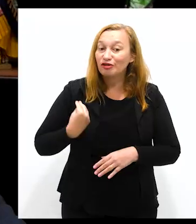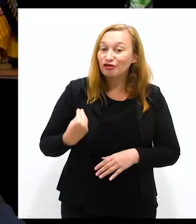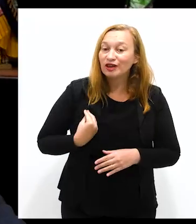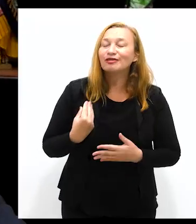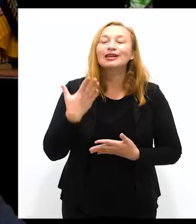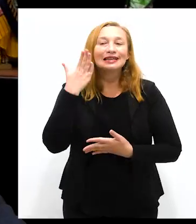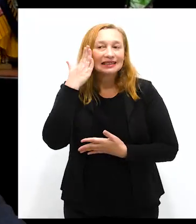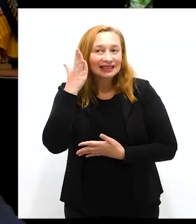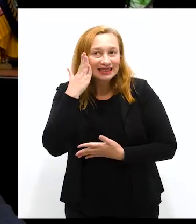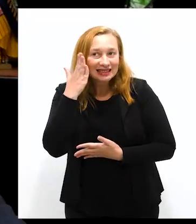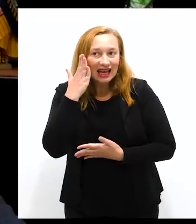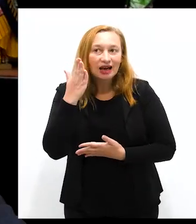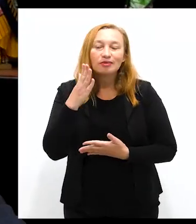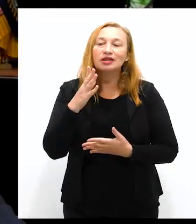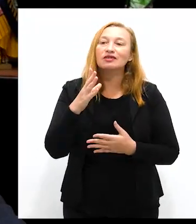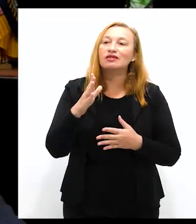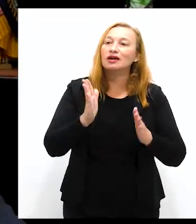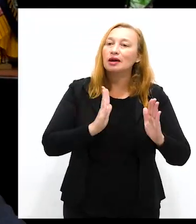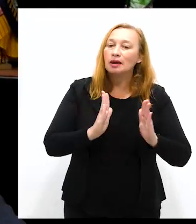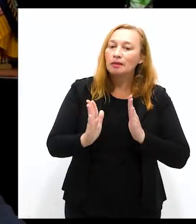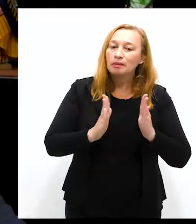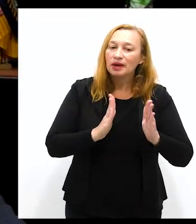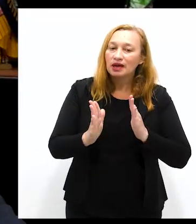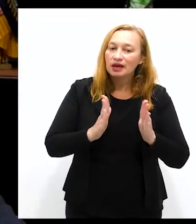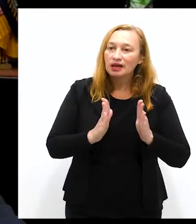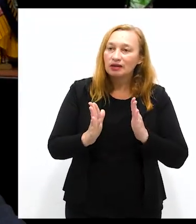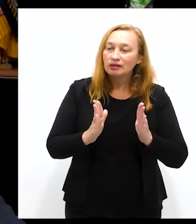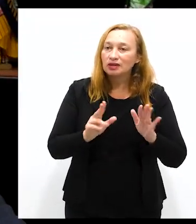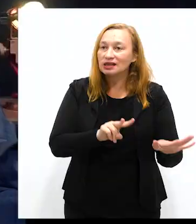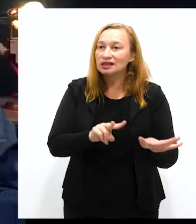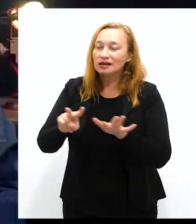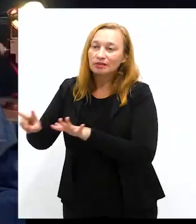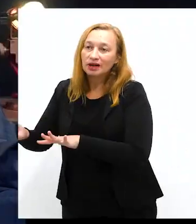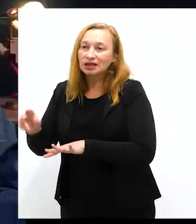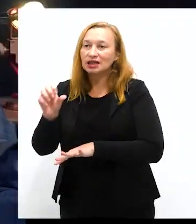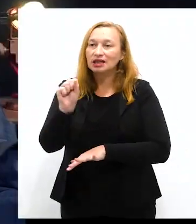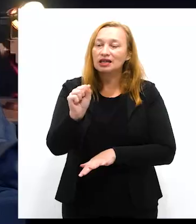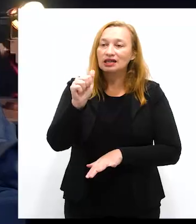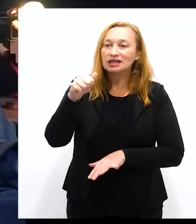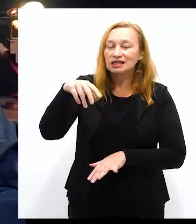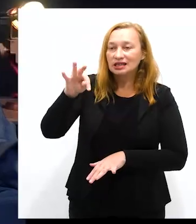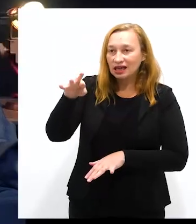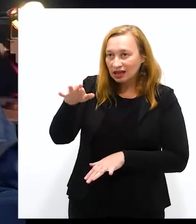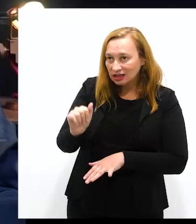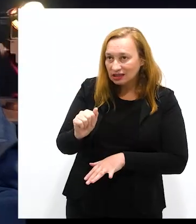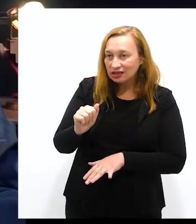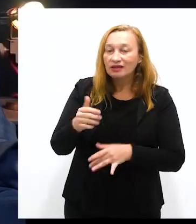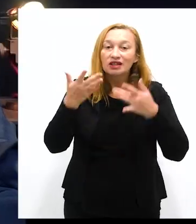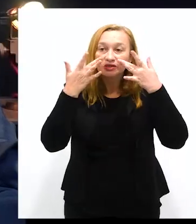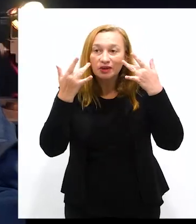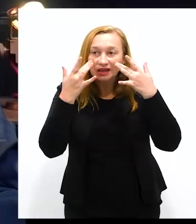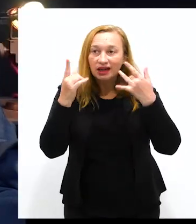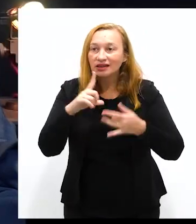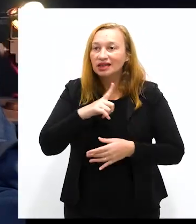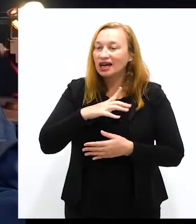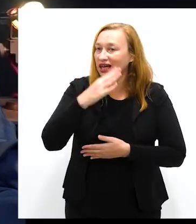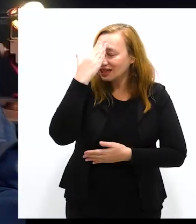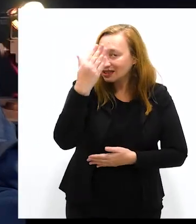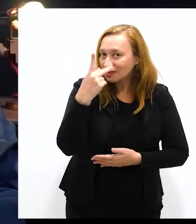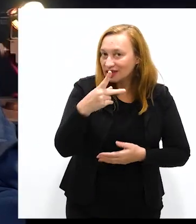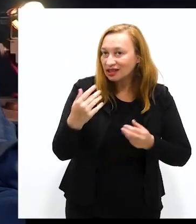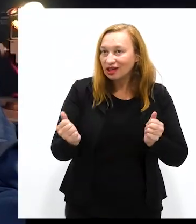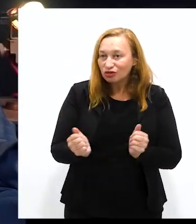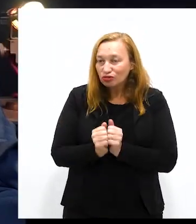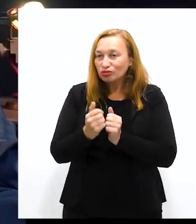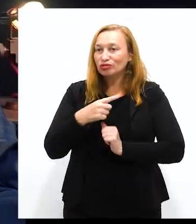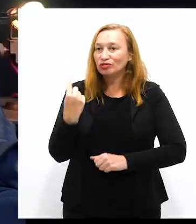nesse momento é isso que a gente está vivendo. A gente sabe que aí vem a Semana Santa e vem vários espetáculos. Então, quero te agradecer por